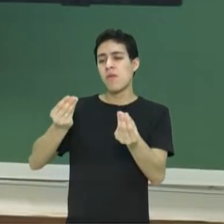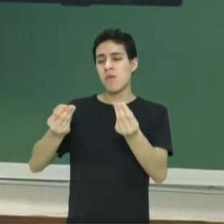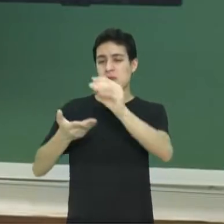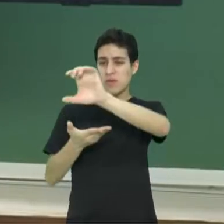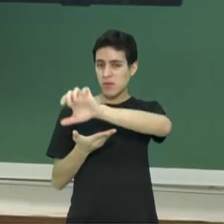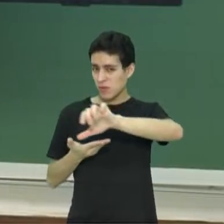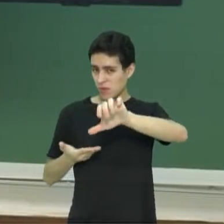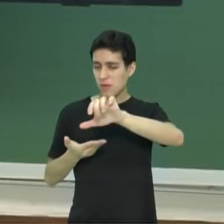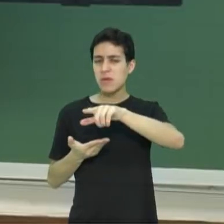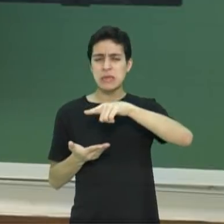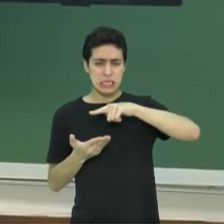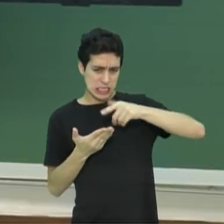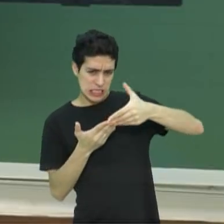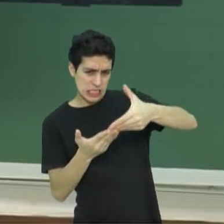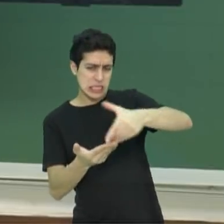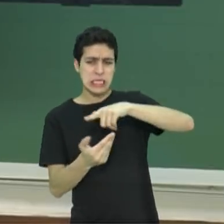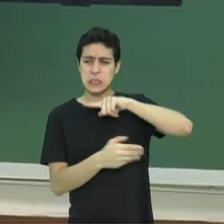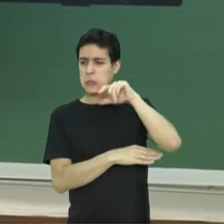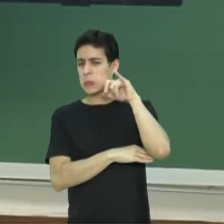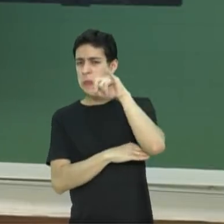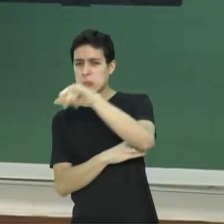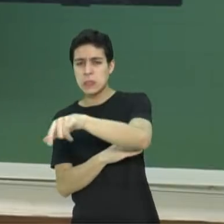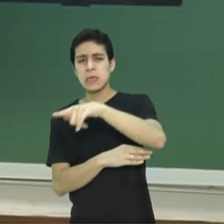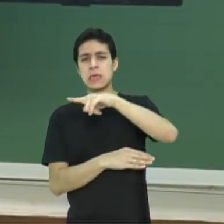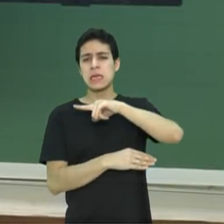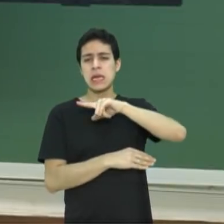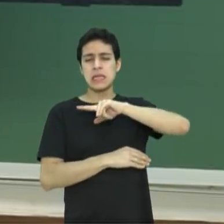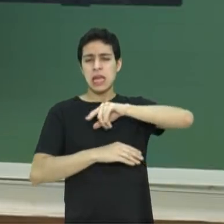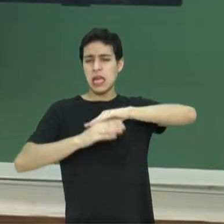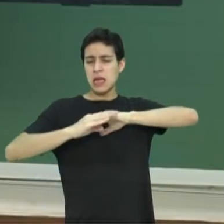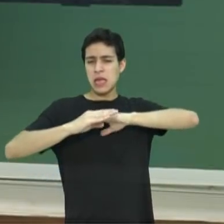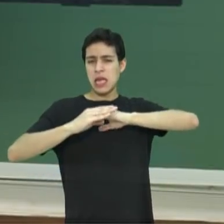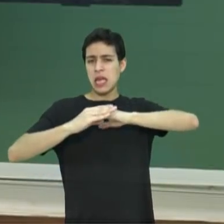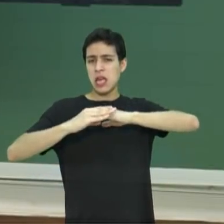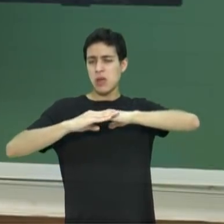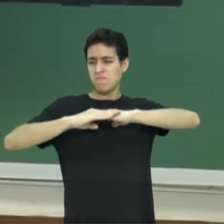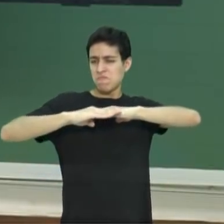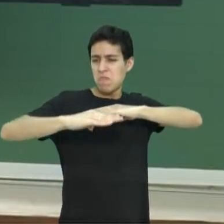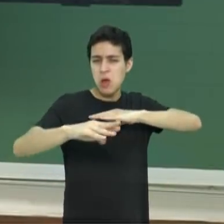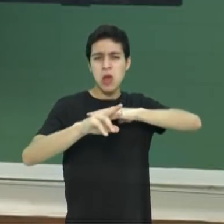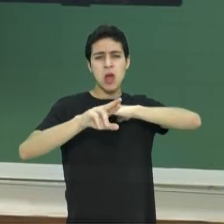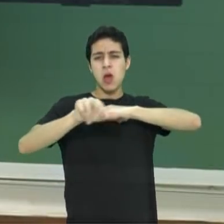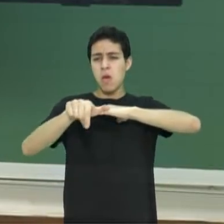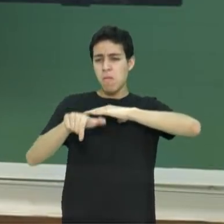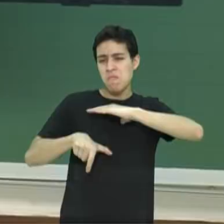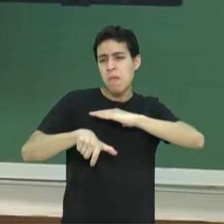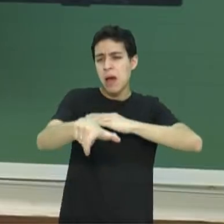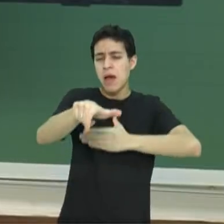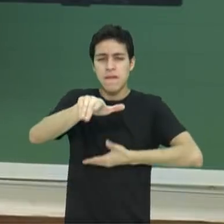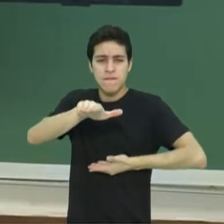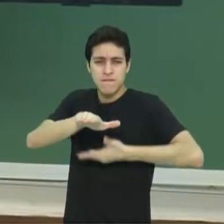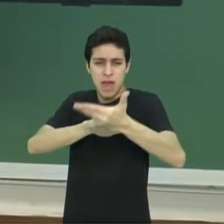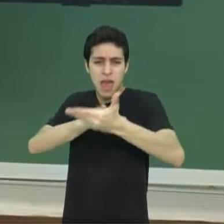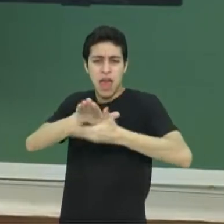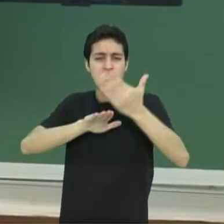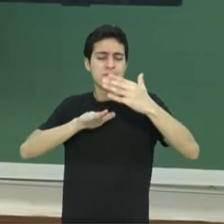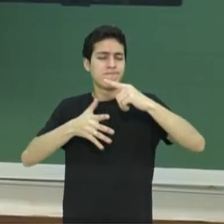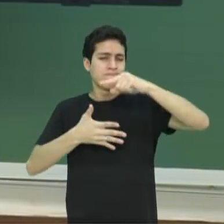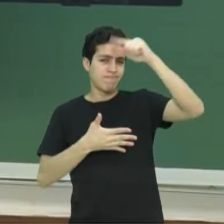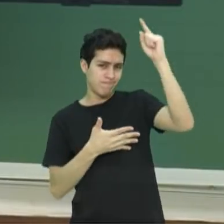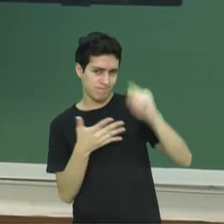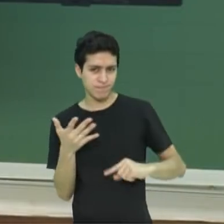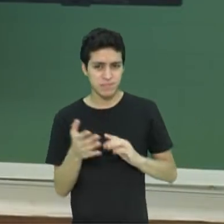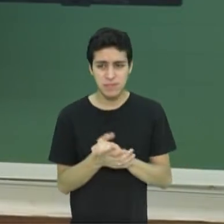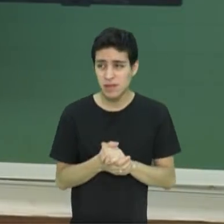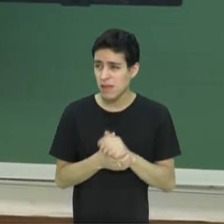ali próximos do oceano, né, o transporte marinho também é extremamente utilizado para